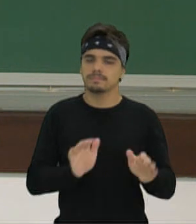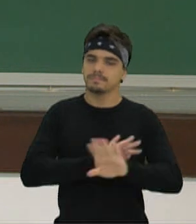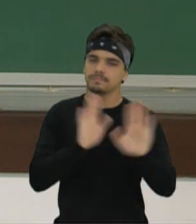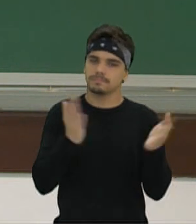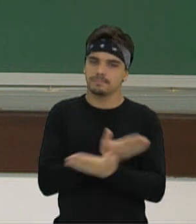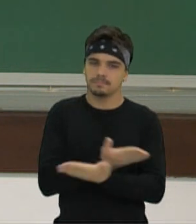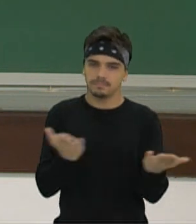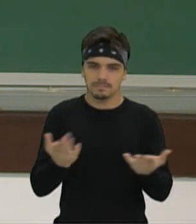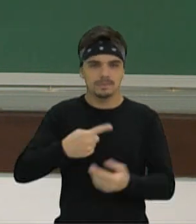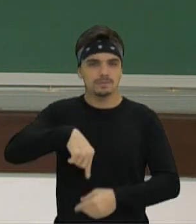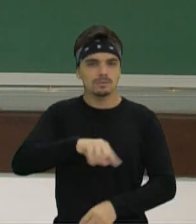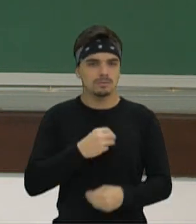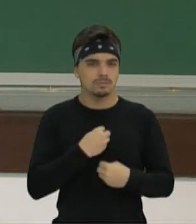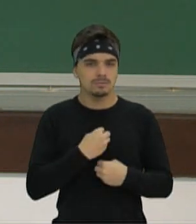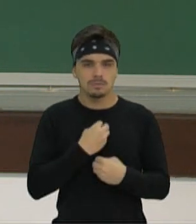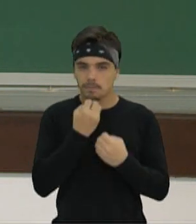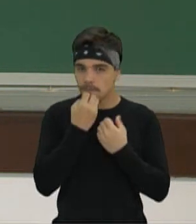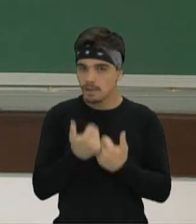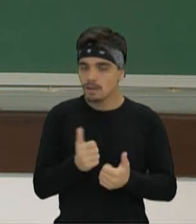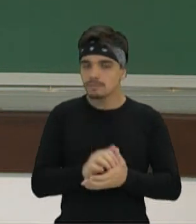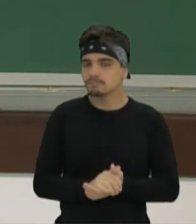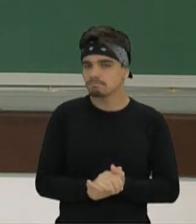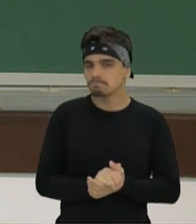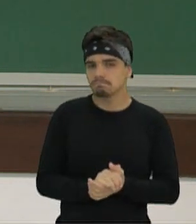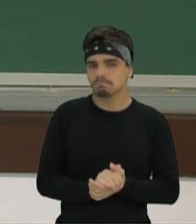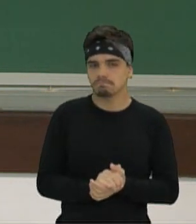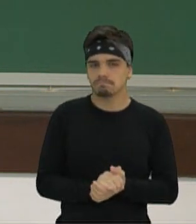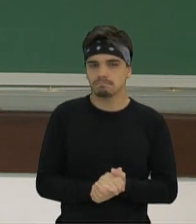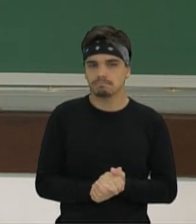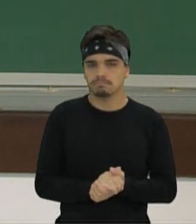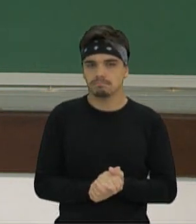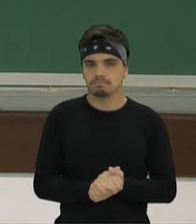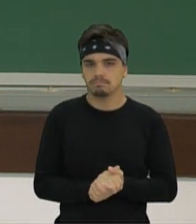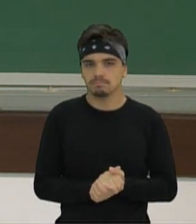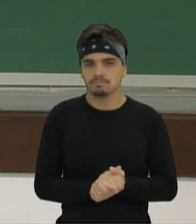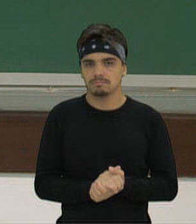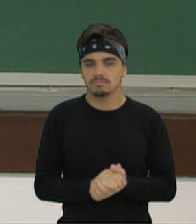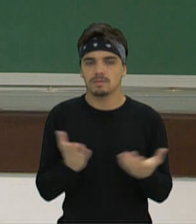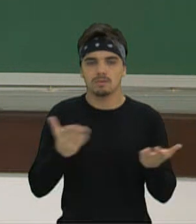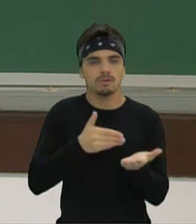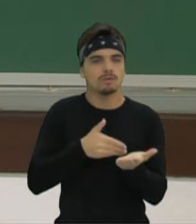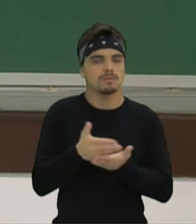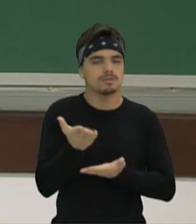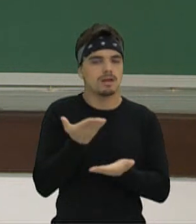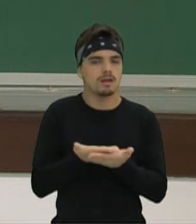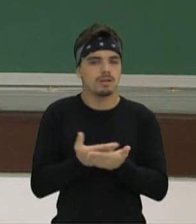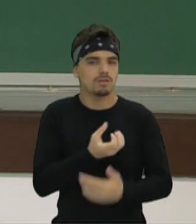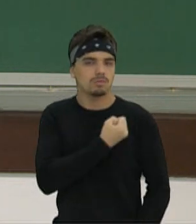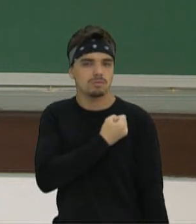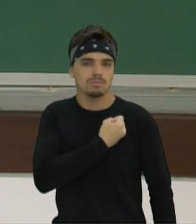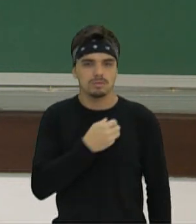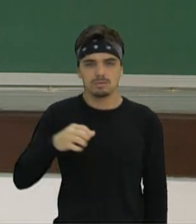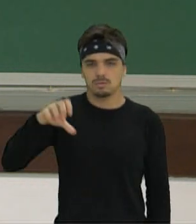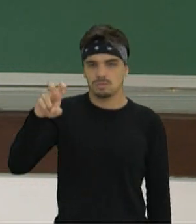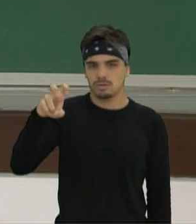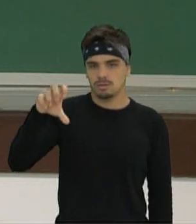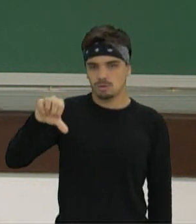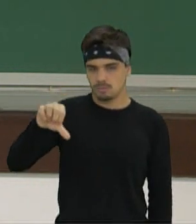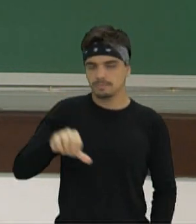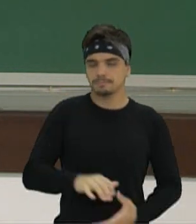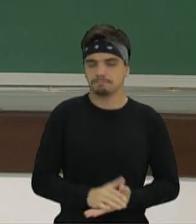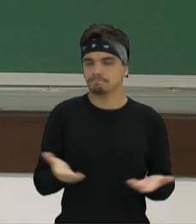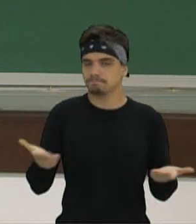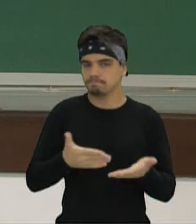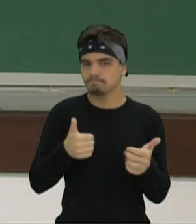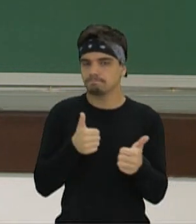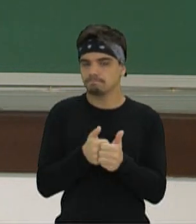Hi students, how are you? Tudo bem? Let's start our class number 59. Vamos começar a nossa aula de número 59. Estamos